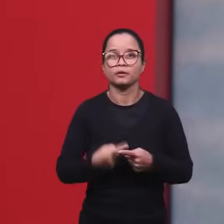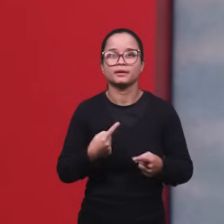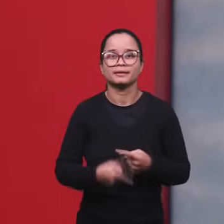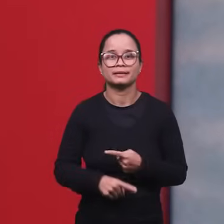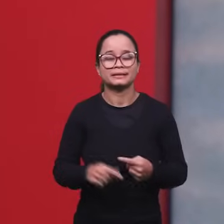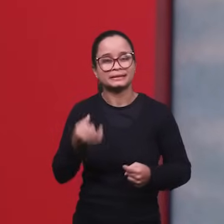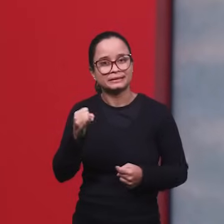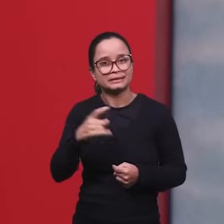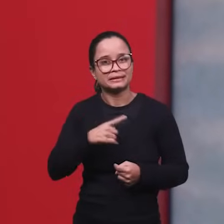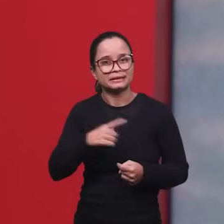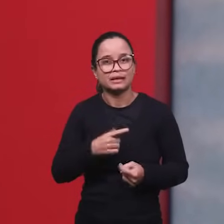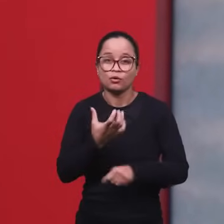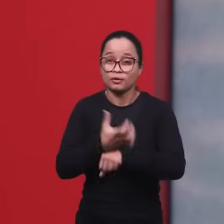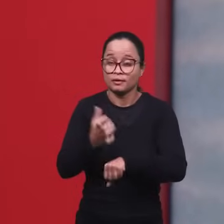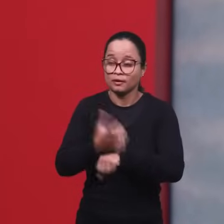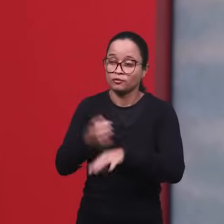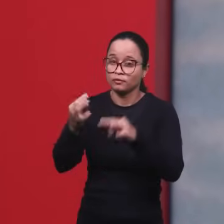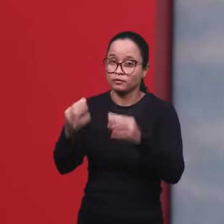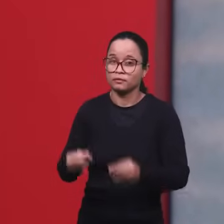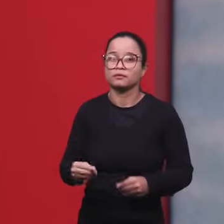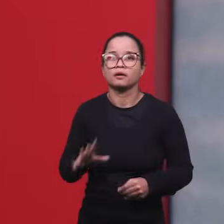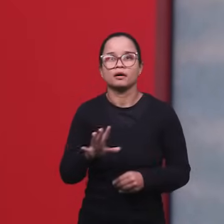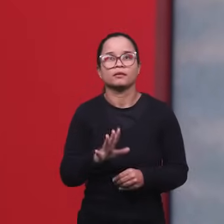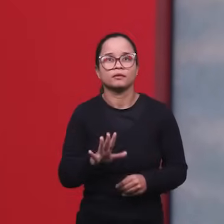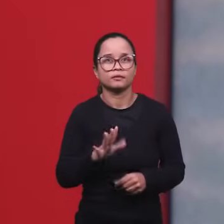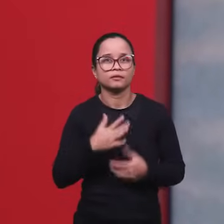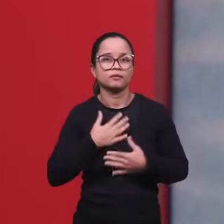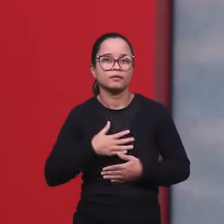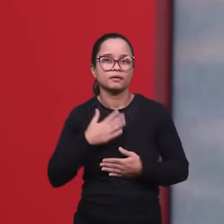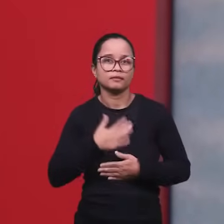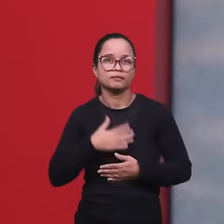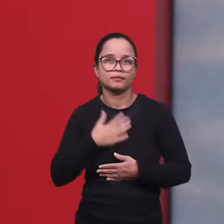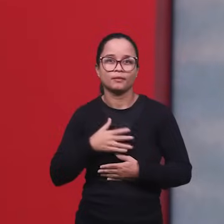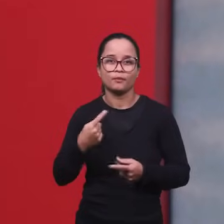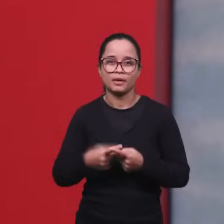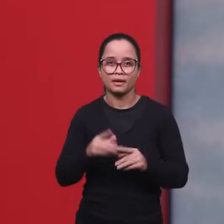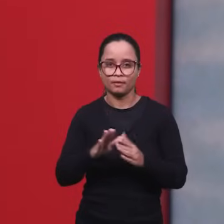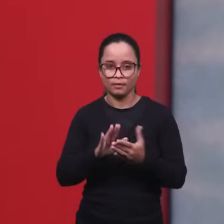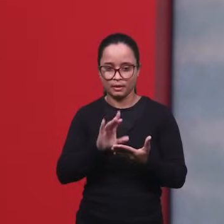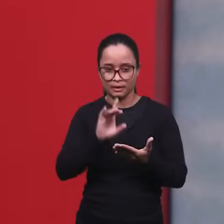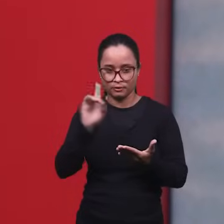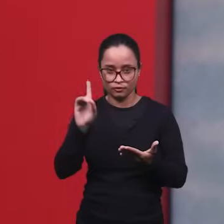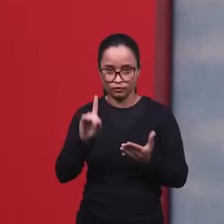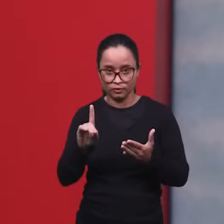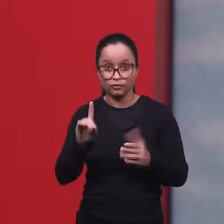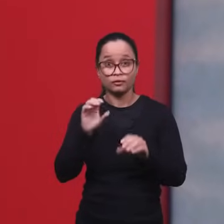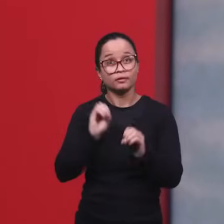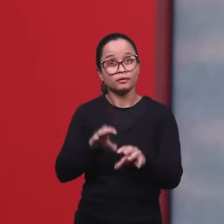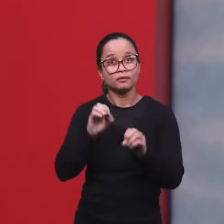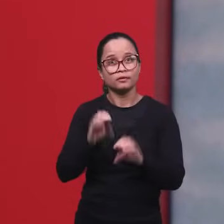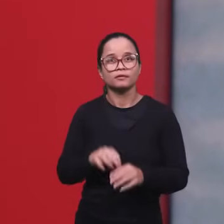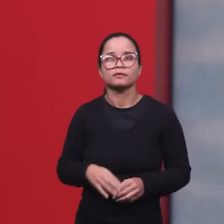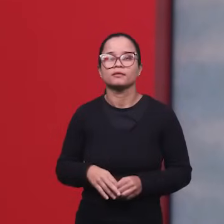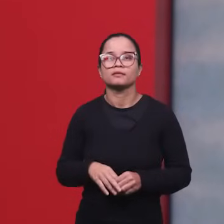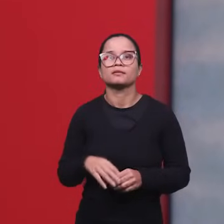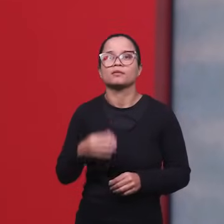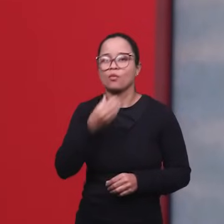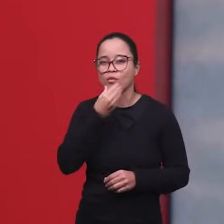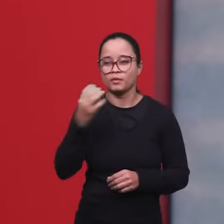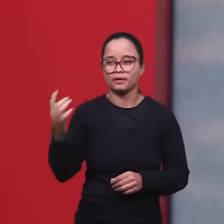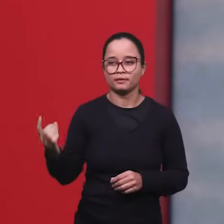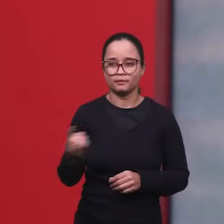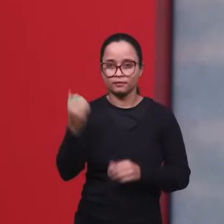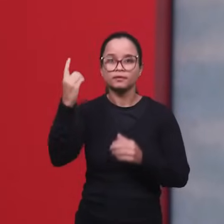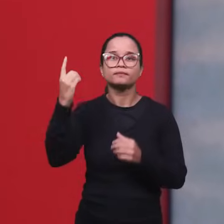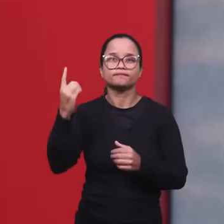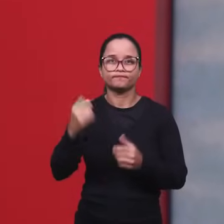estágio todo, né? Vamos pensar, vamos dar um passo de cada vez. Até porque a palavra mesmo nos ensina, né? A gente precisa... Davi fazia